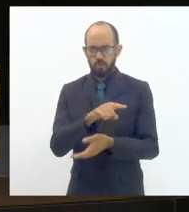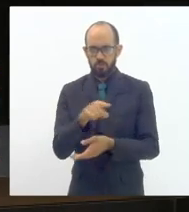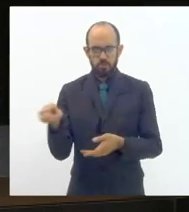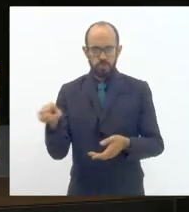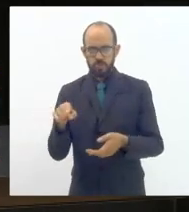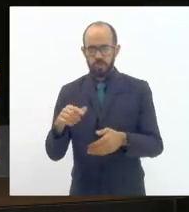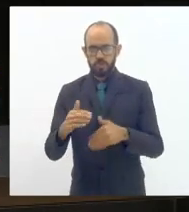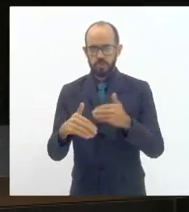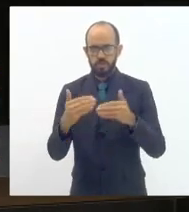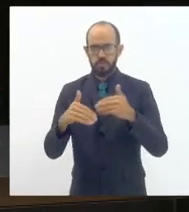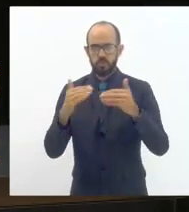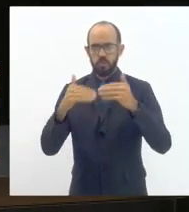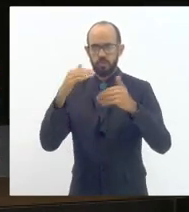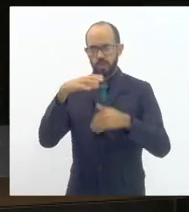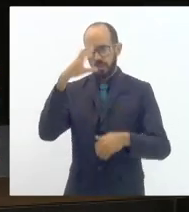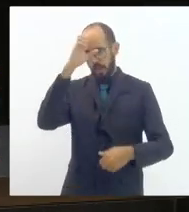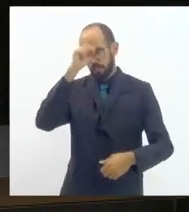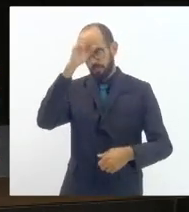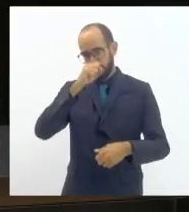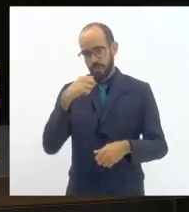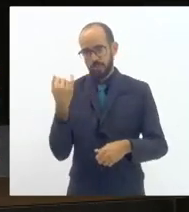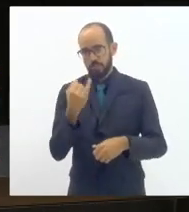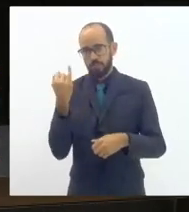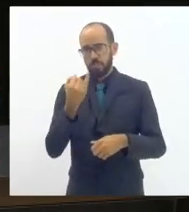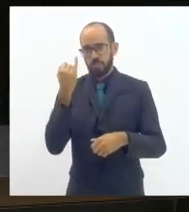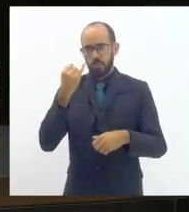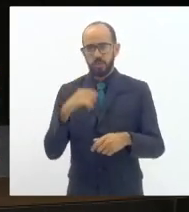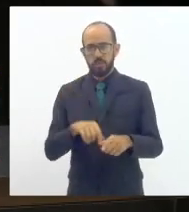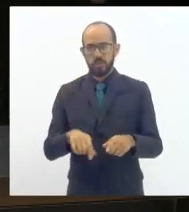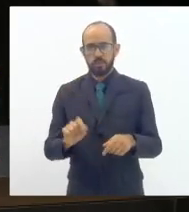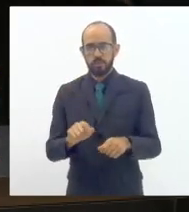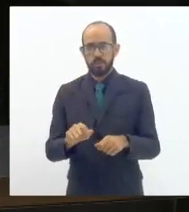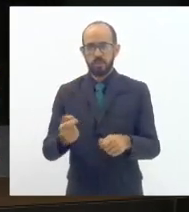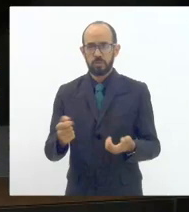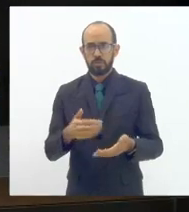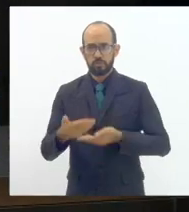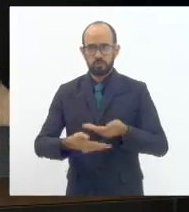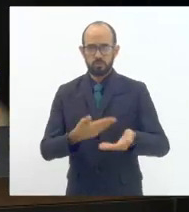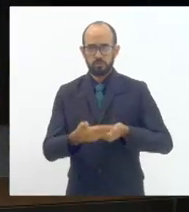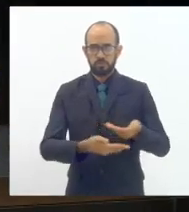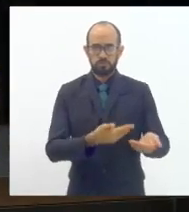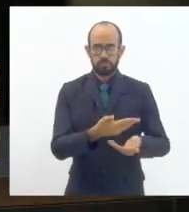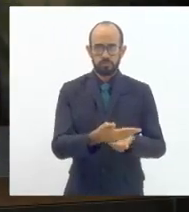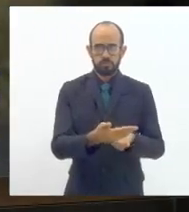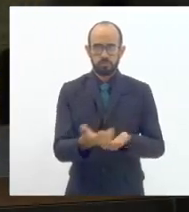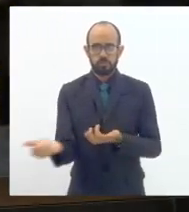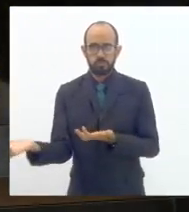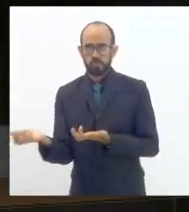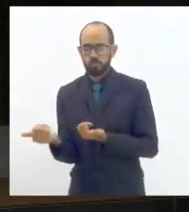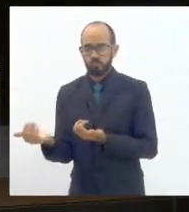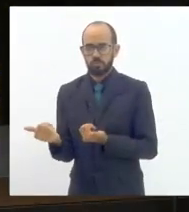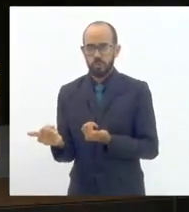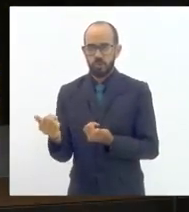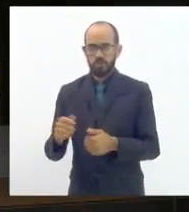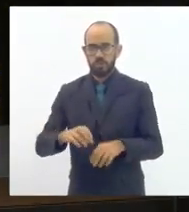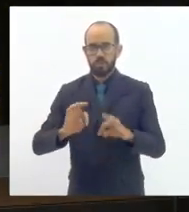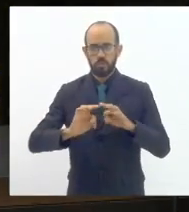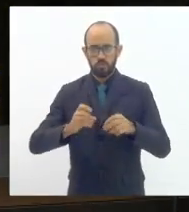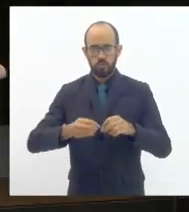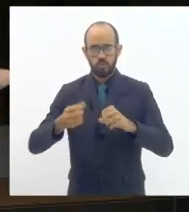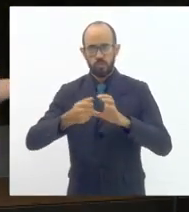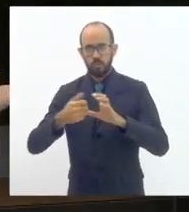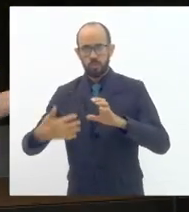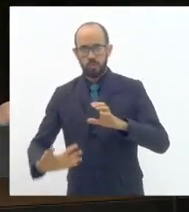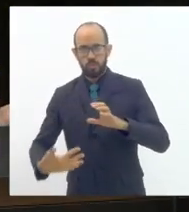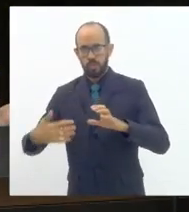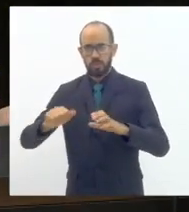justamente desenvolver e aprender a importância do engajamento da juventude com todo o aspecto da